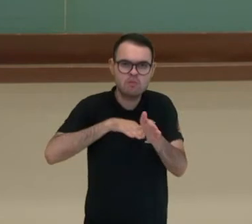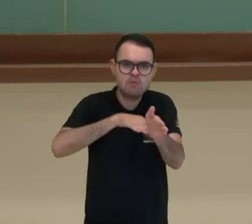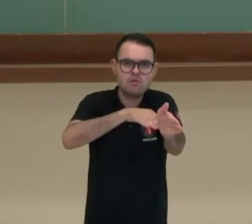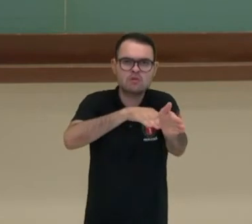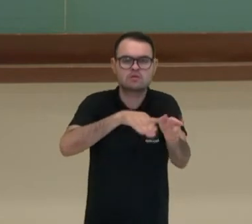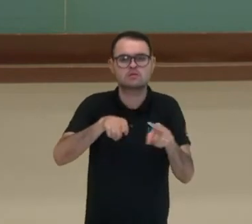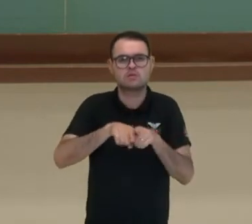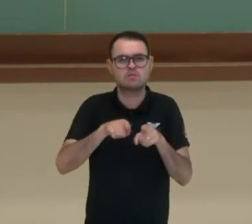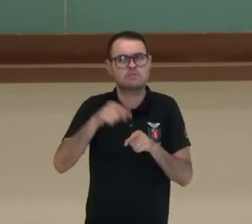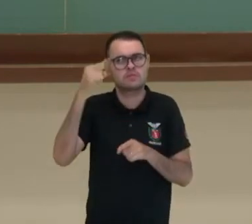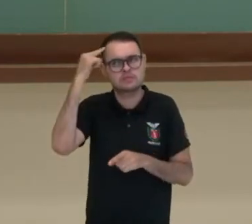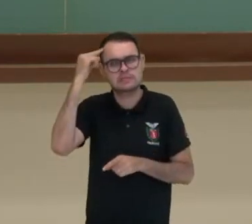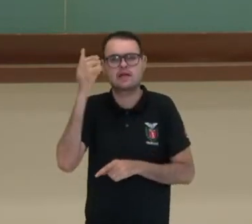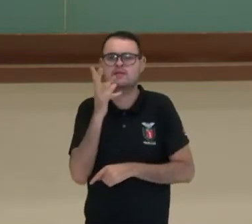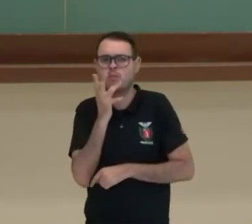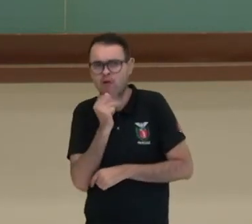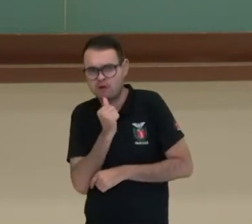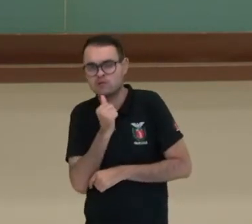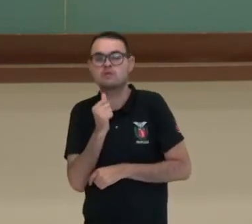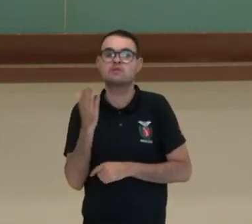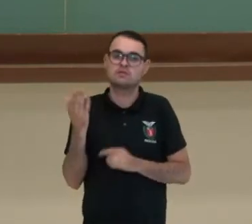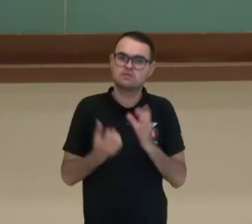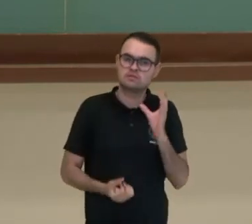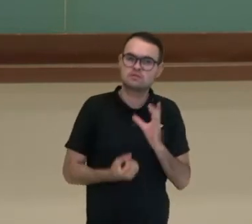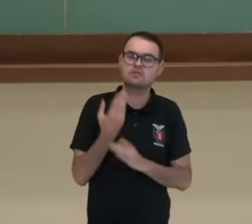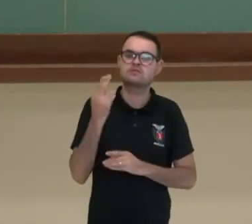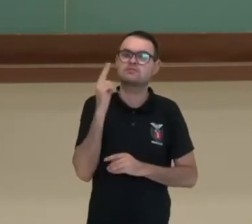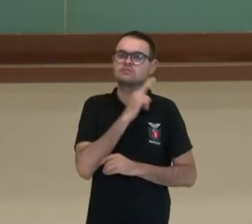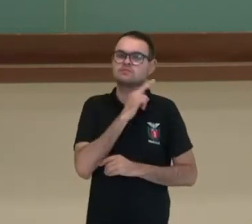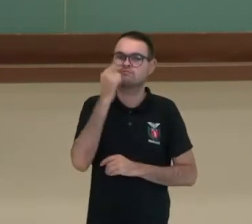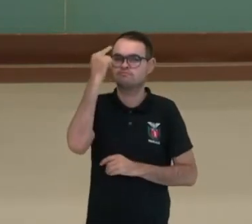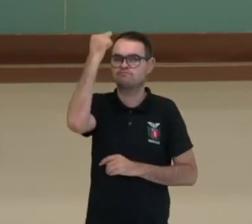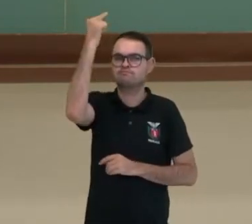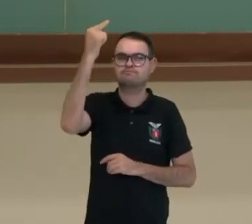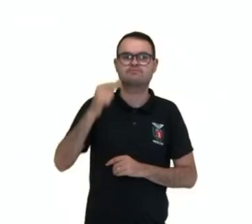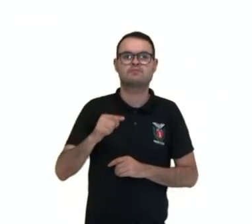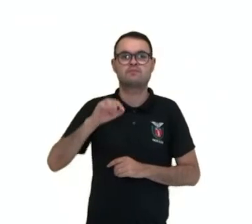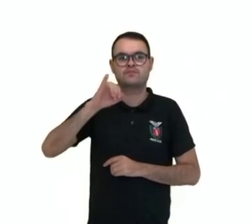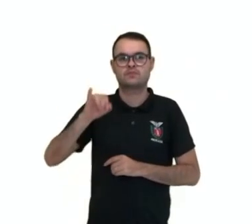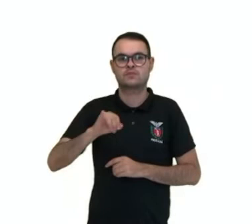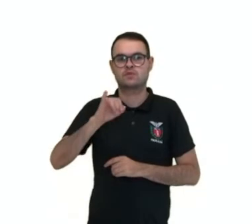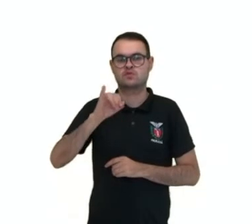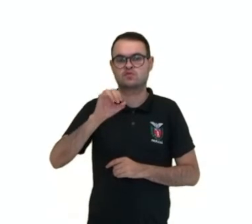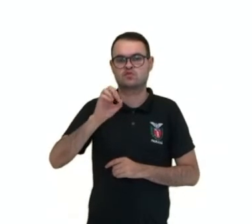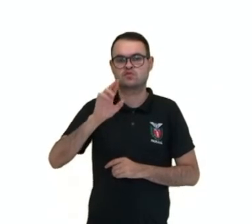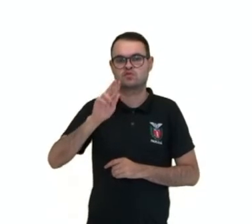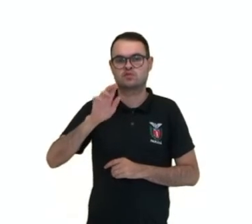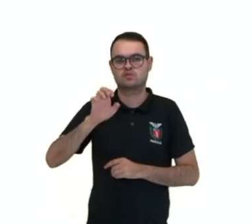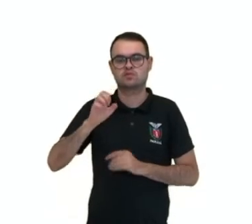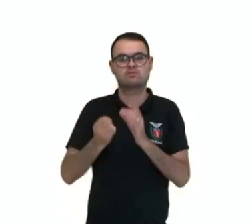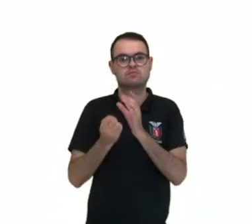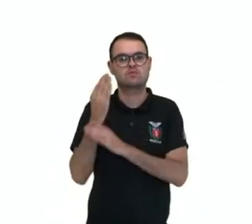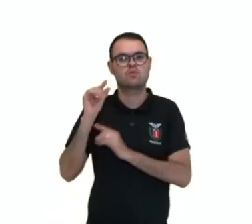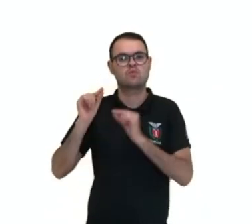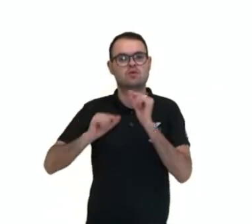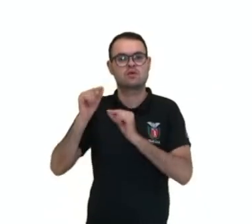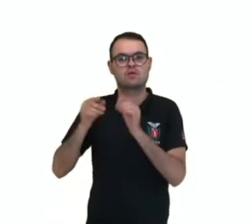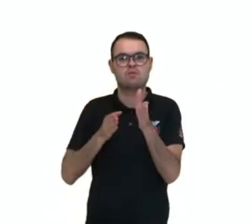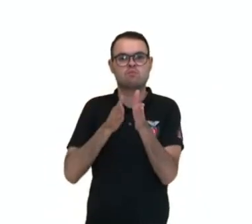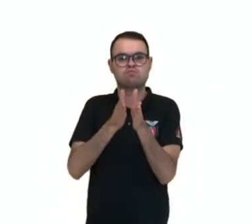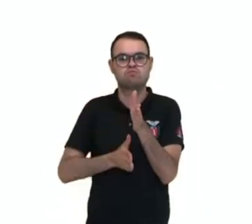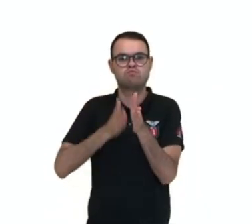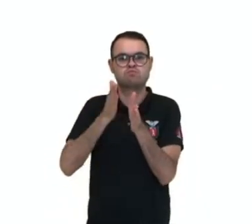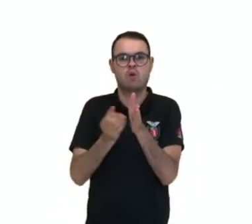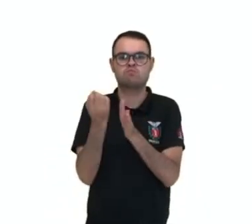no meio. Aí que surge aqui uma grande invenção de George Stephenson, que foi justamente a locomotiva